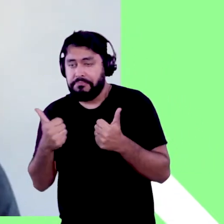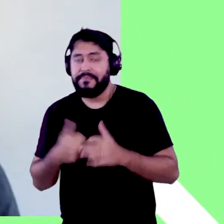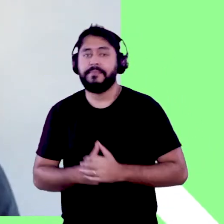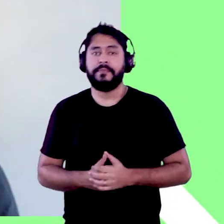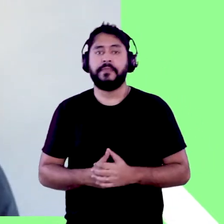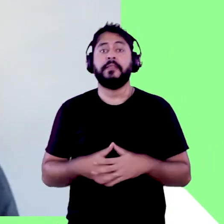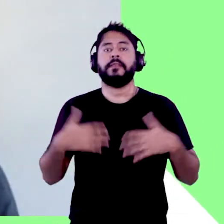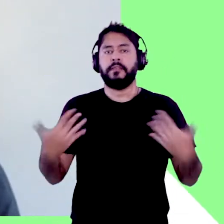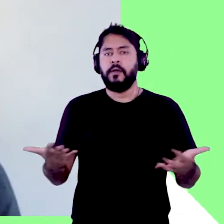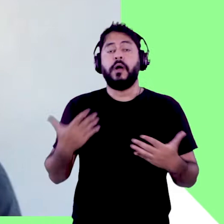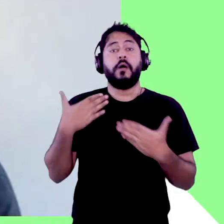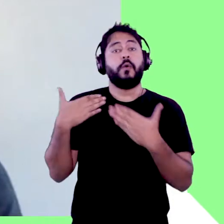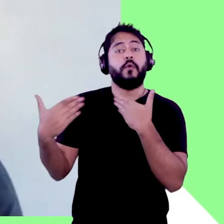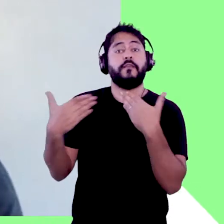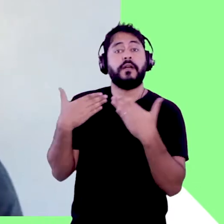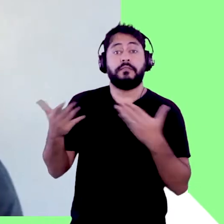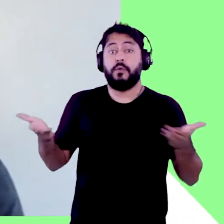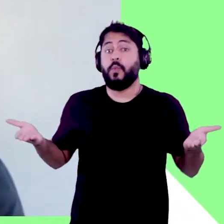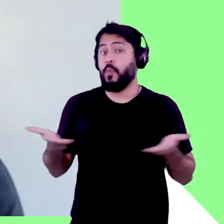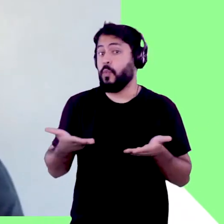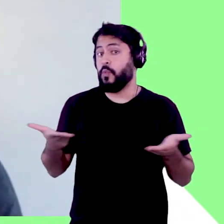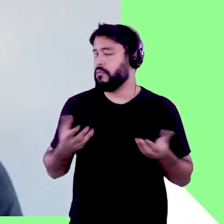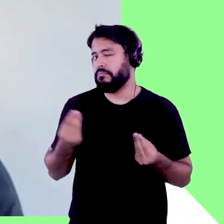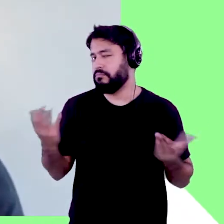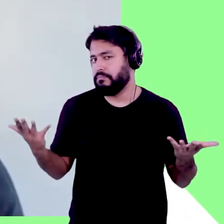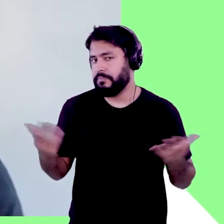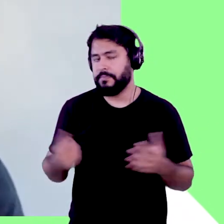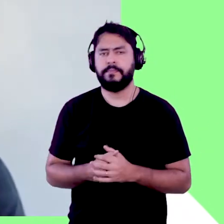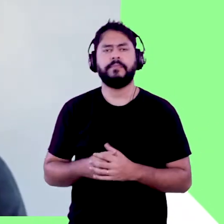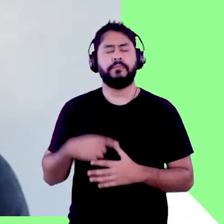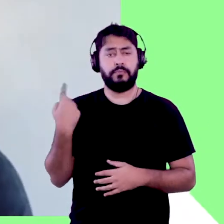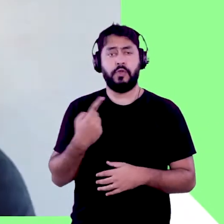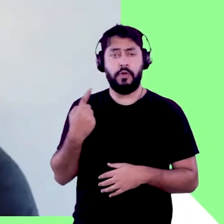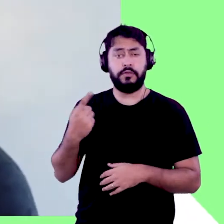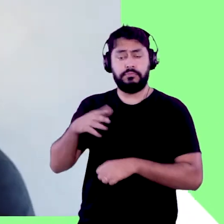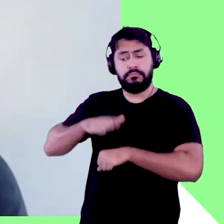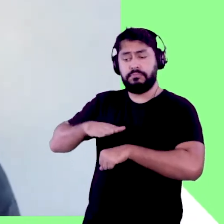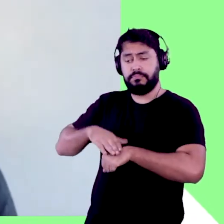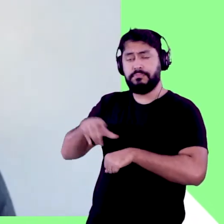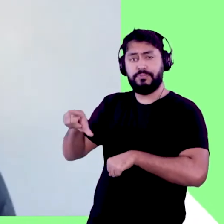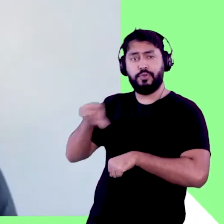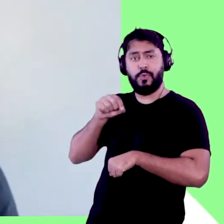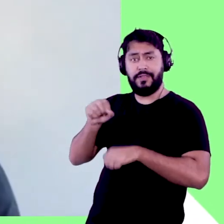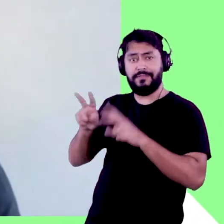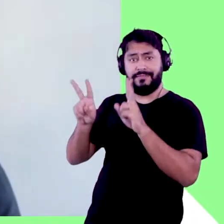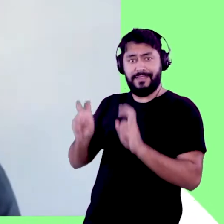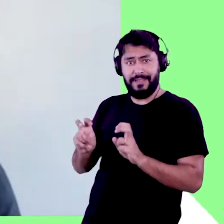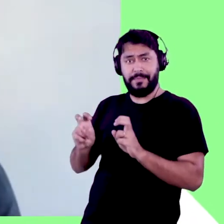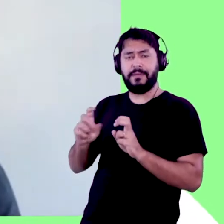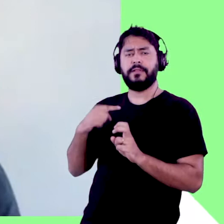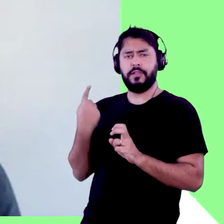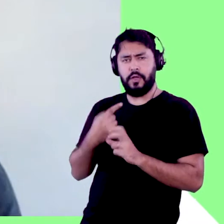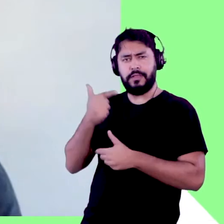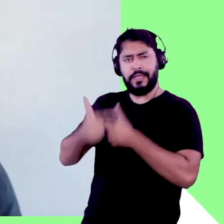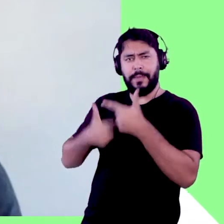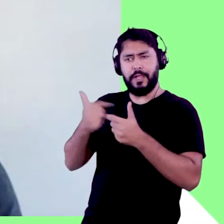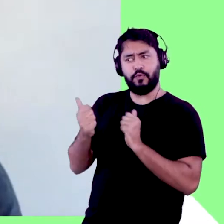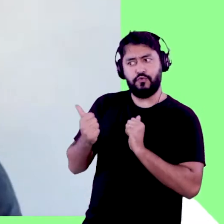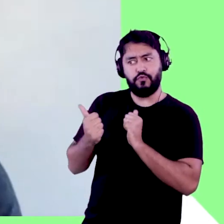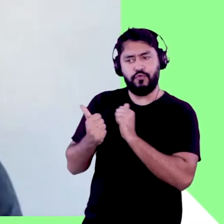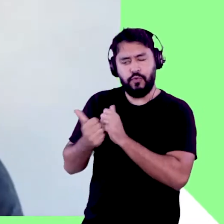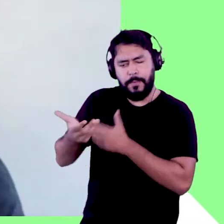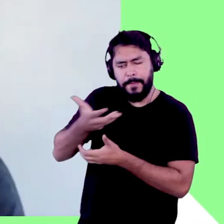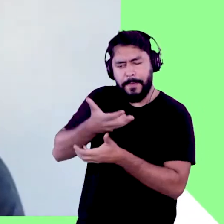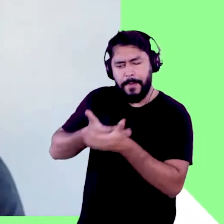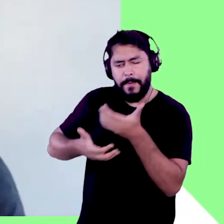hoje, assim, a gente identificou, a gente escolheu um tema, né? Nós trabalhamos juntas aí num tema para esse primeiro